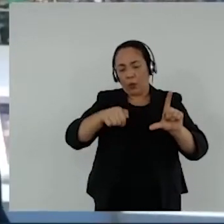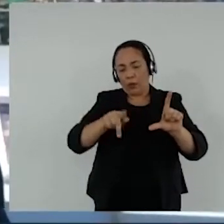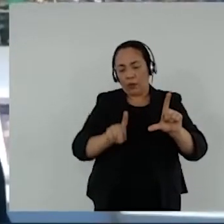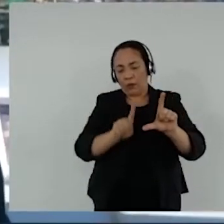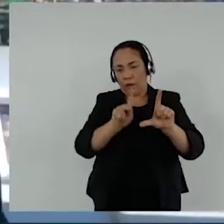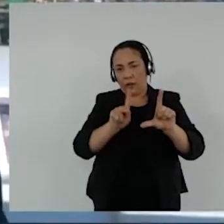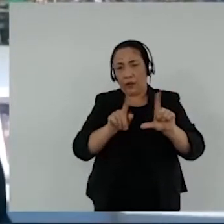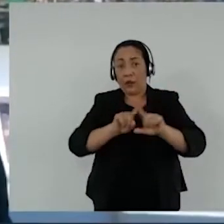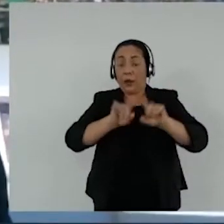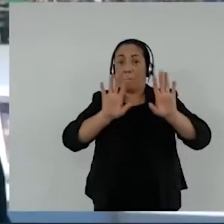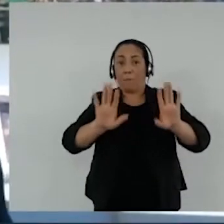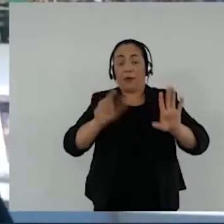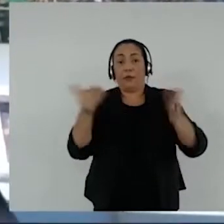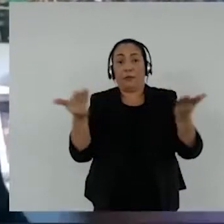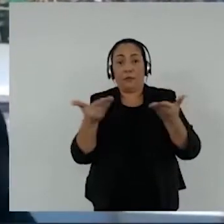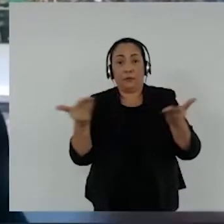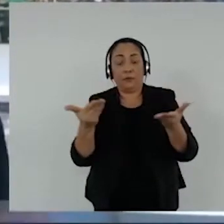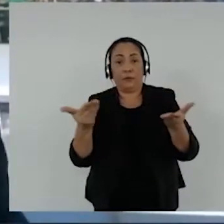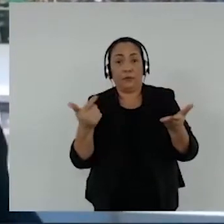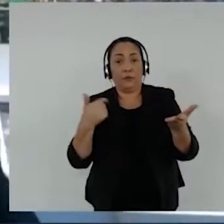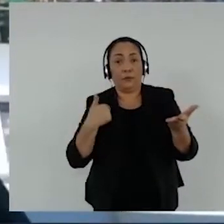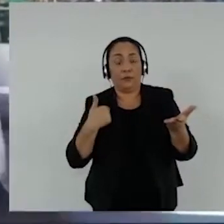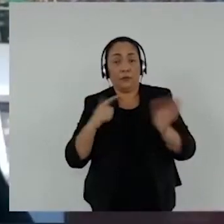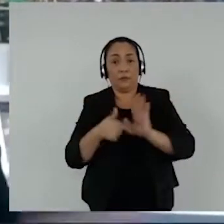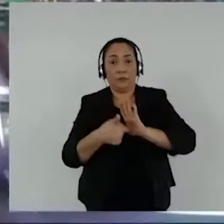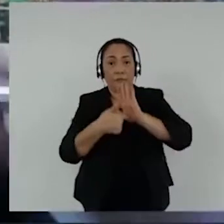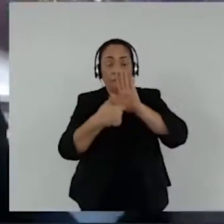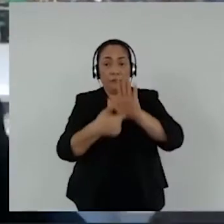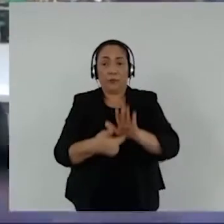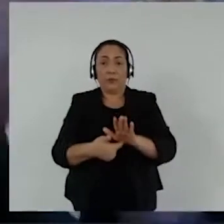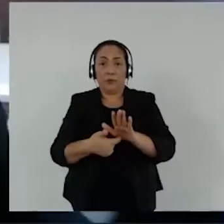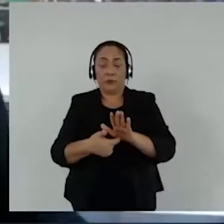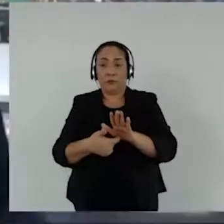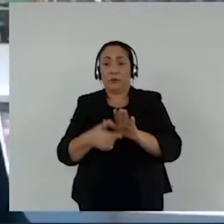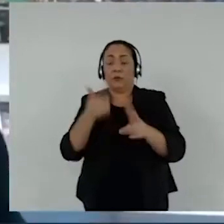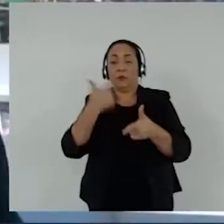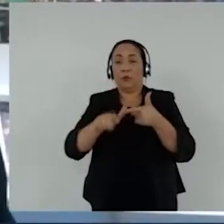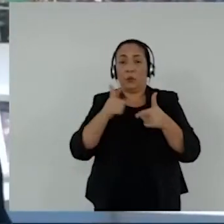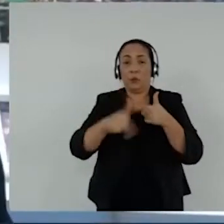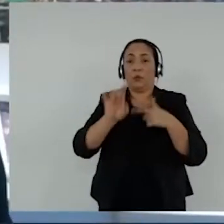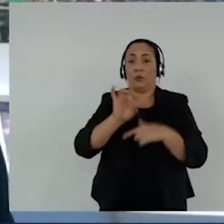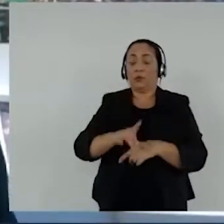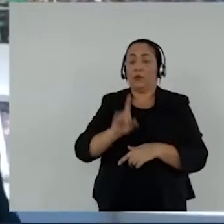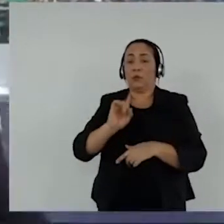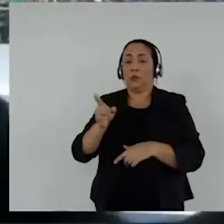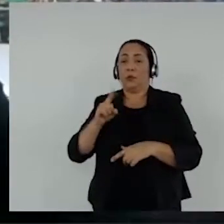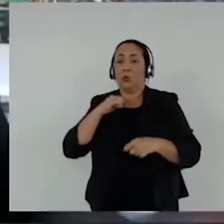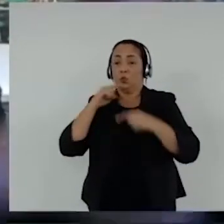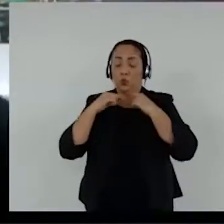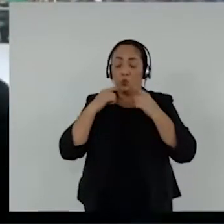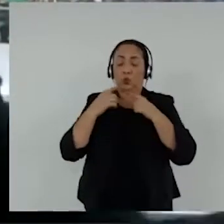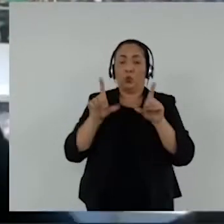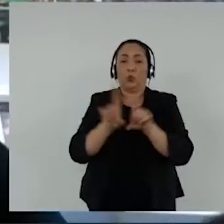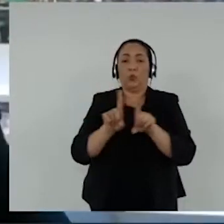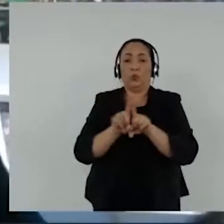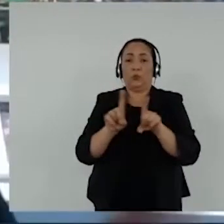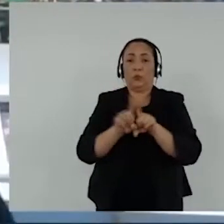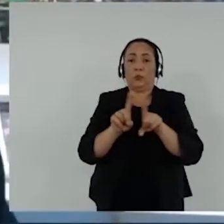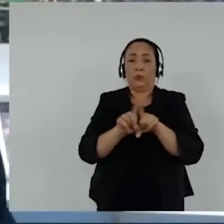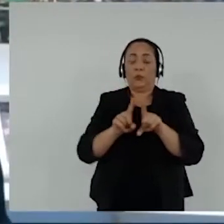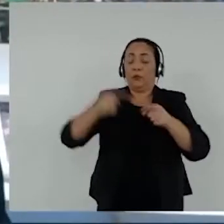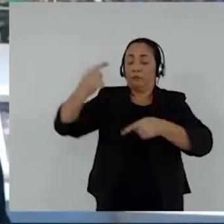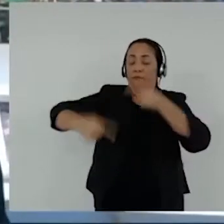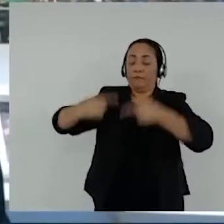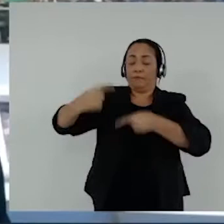a minha missão aqui hoje, eu acredito que os problemas e as dúvidas são muito mais inquietantes do que as soluções. É contrastar algumas